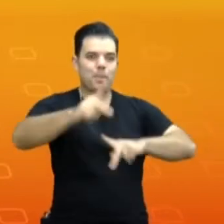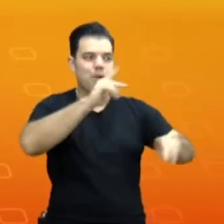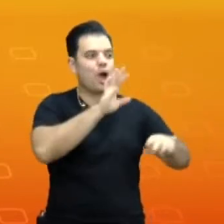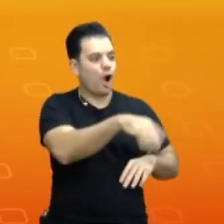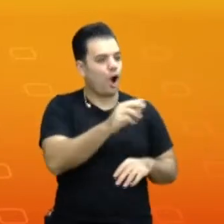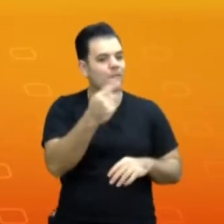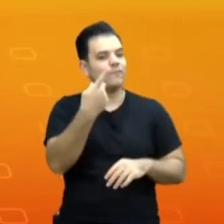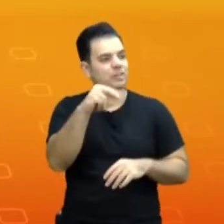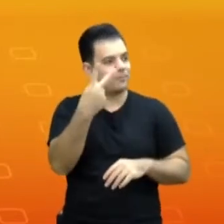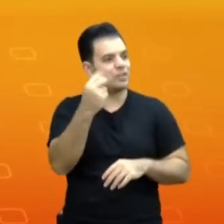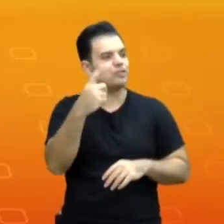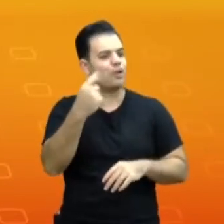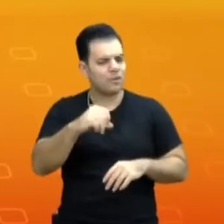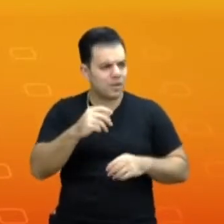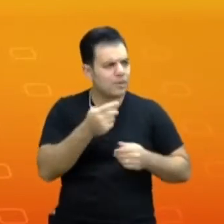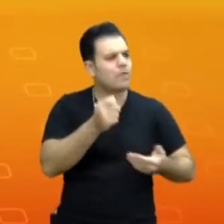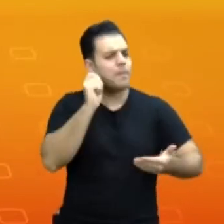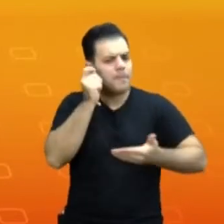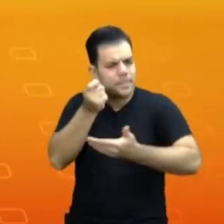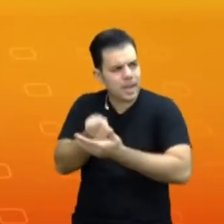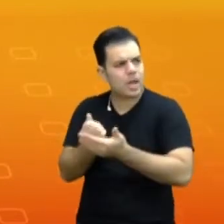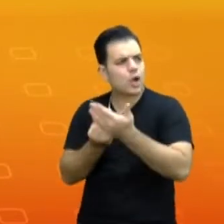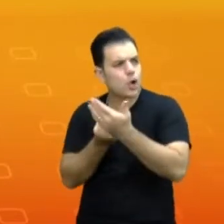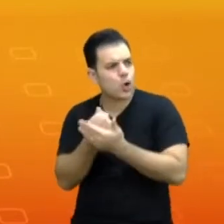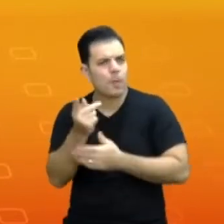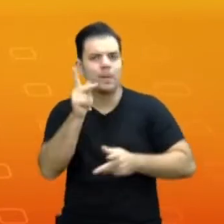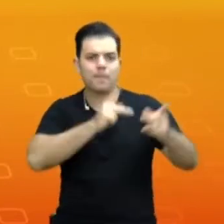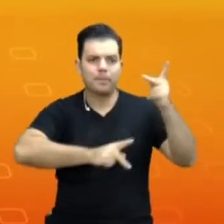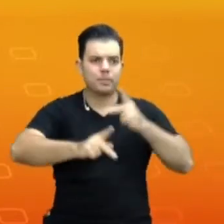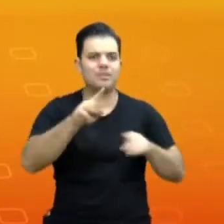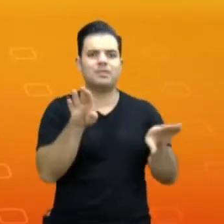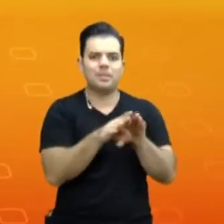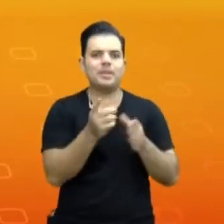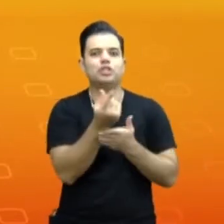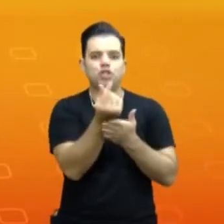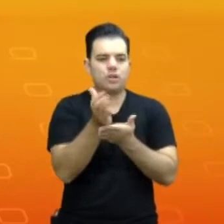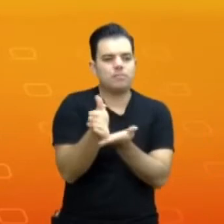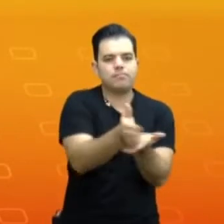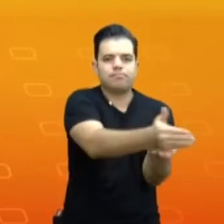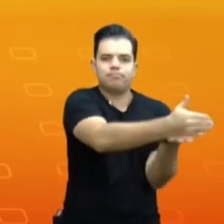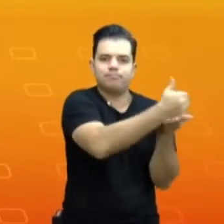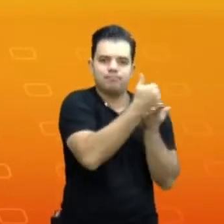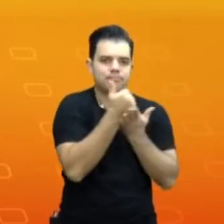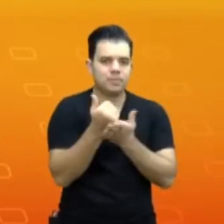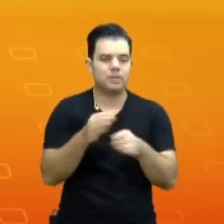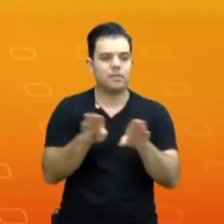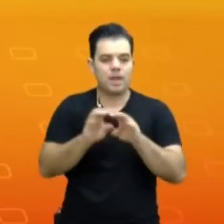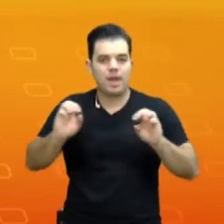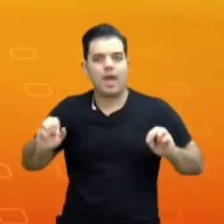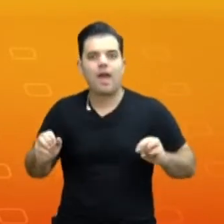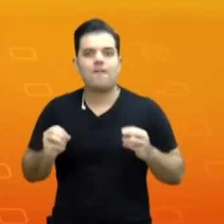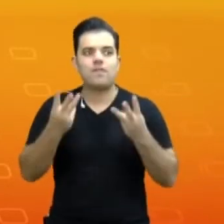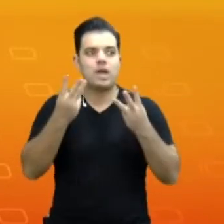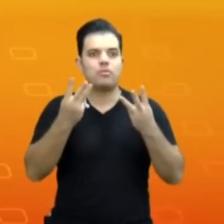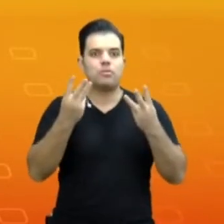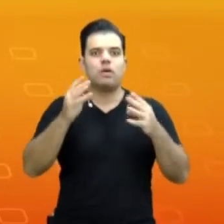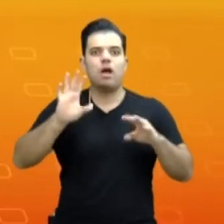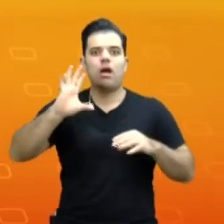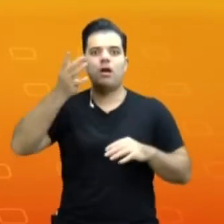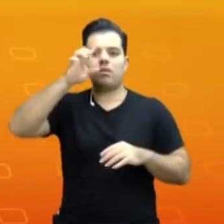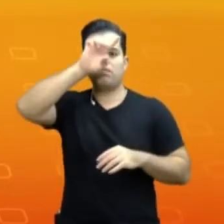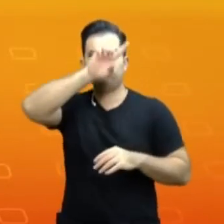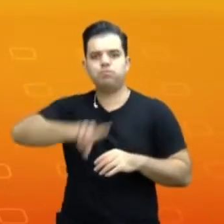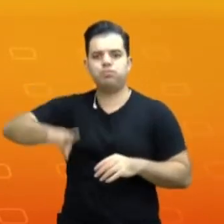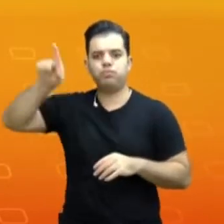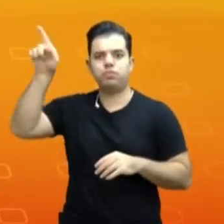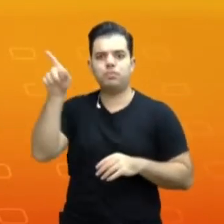esse pacote para pagar essa, para você ter a receita com o evento como um todo, e o evento se mostra cancelado.